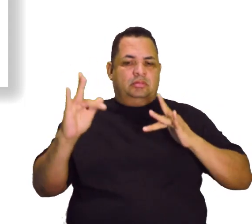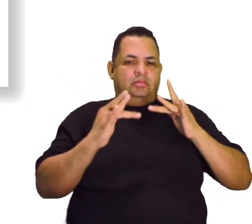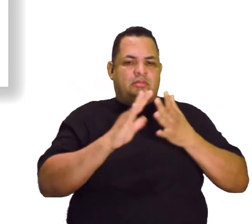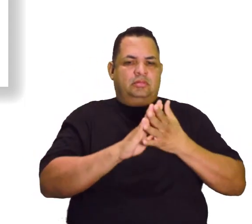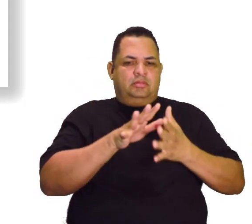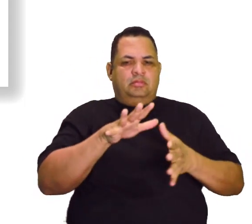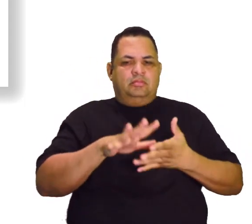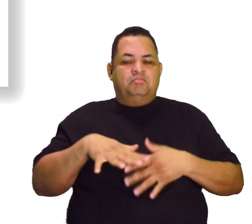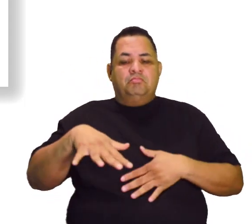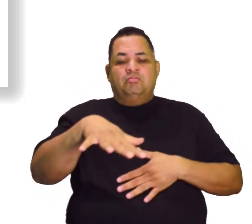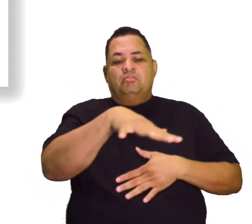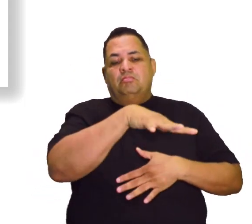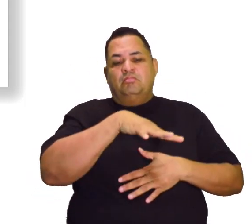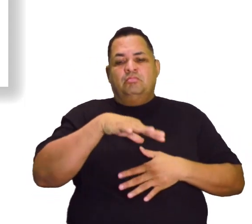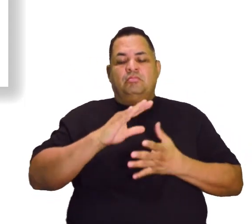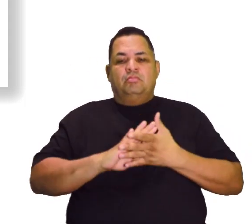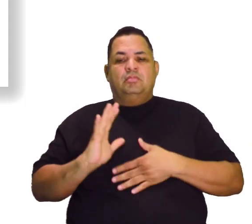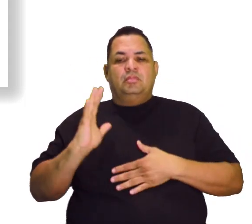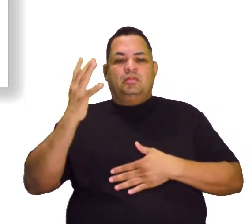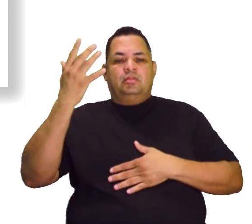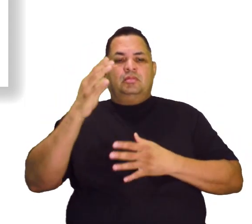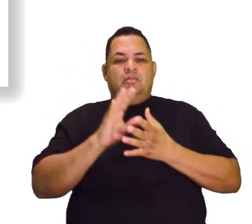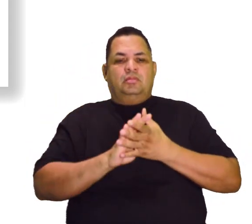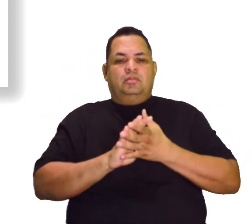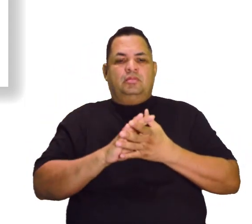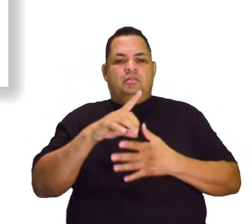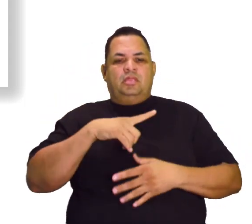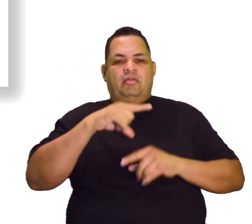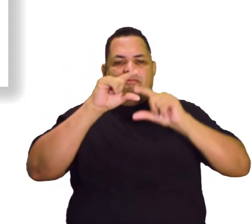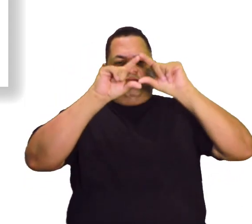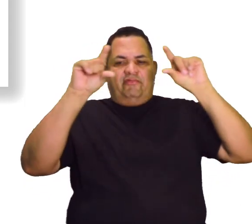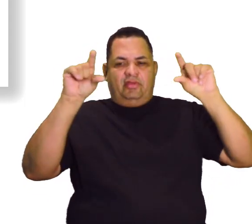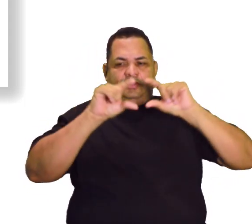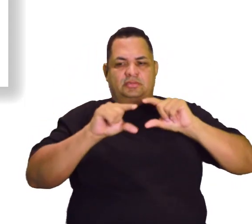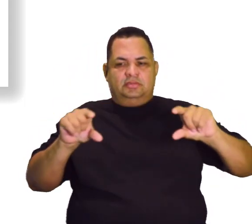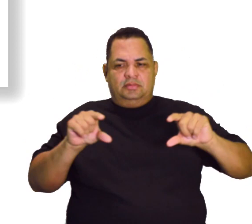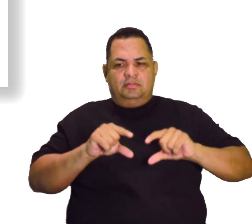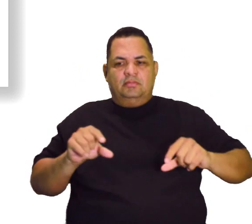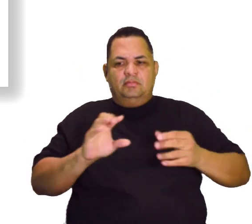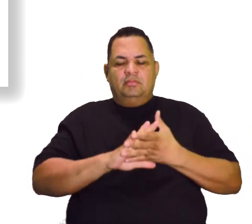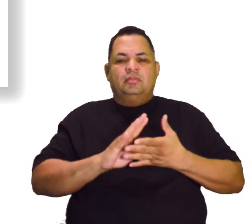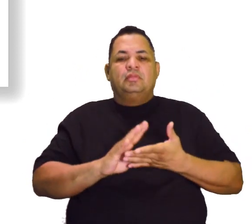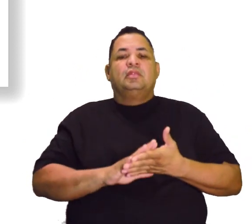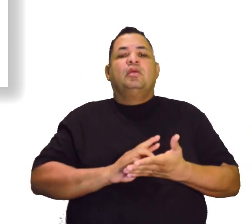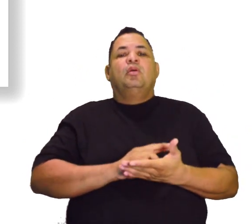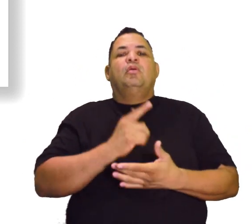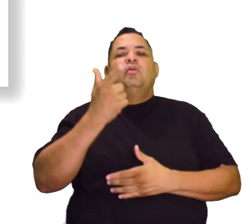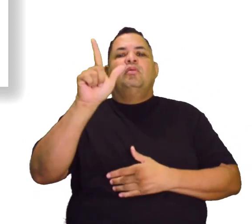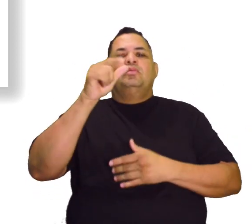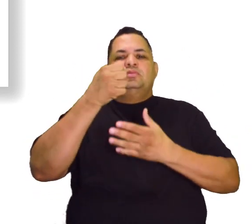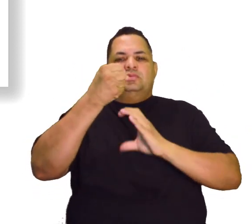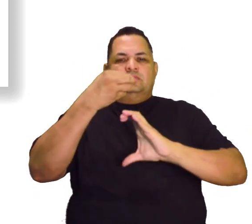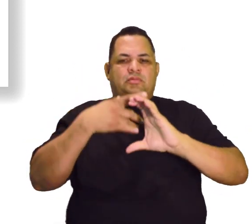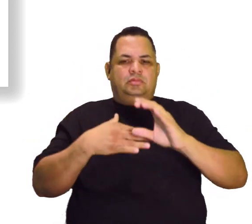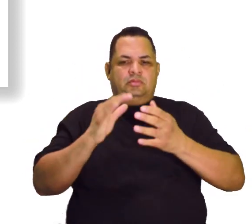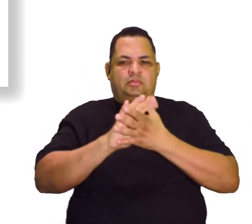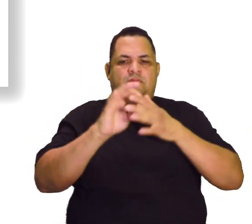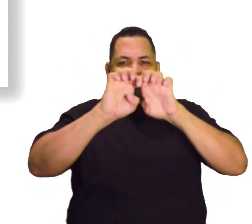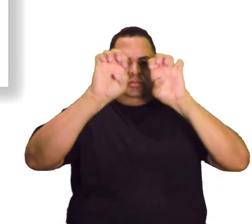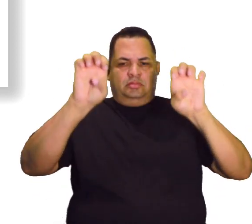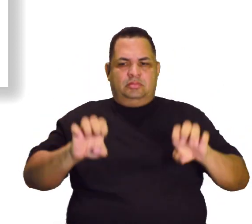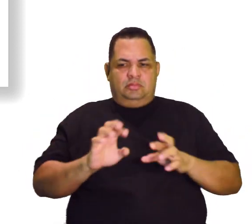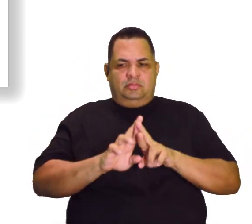clássicas de tempo e lugar, composição em versos. Então, tem outras formas, né, de estrutura ali